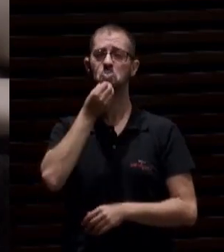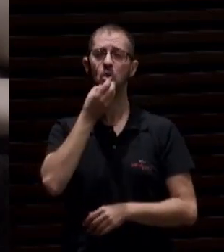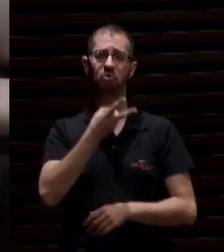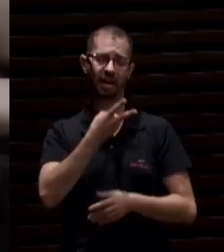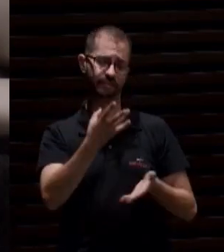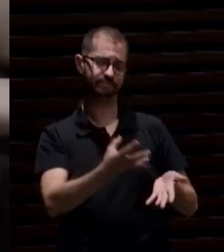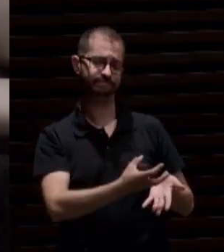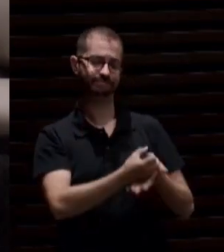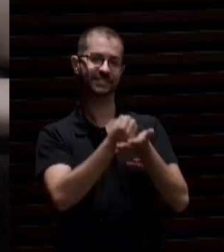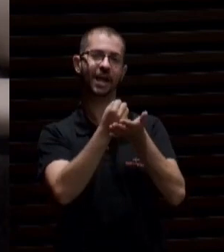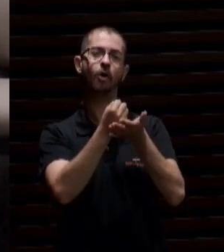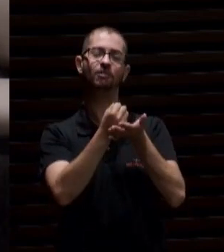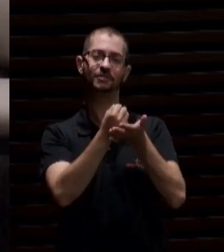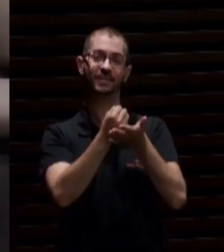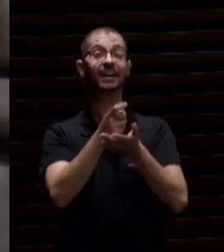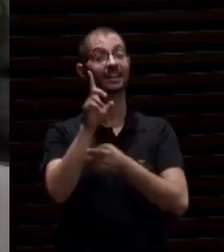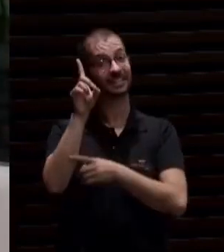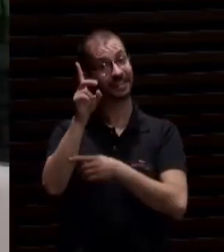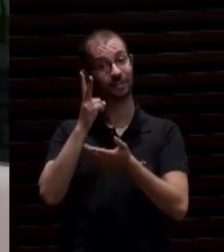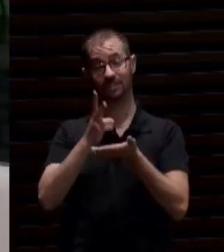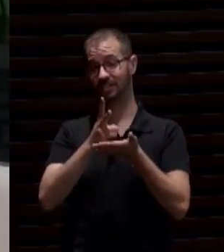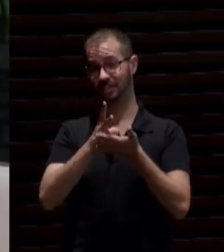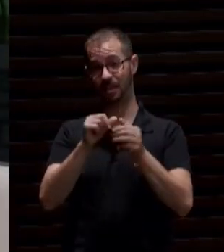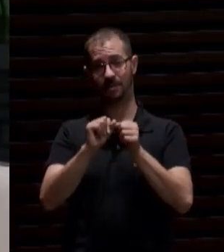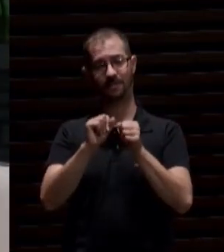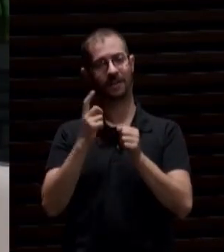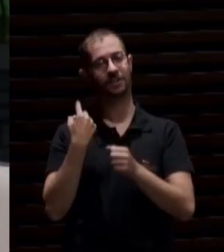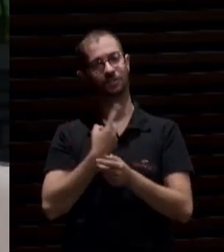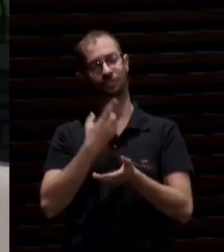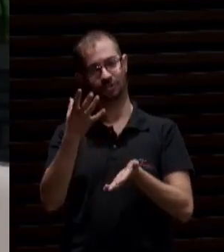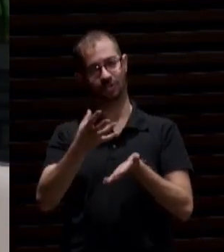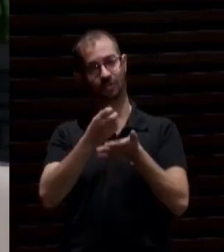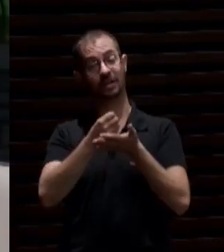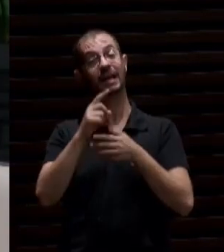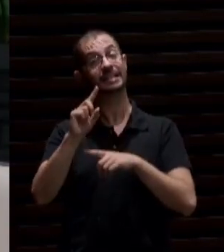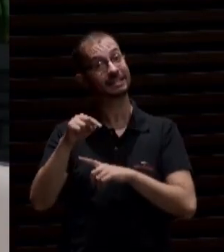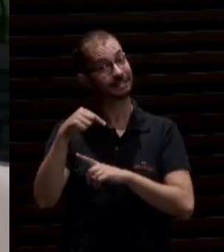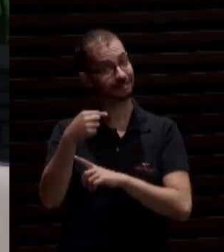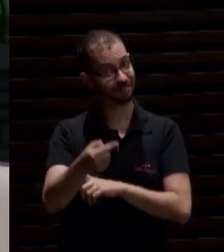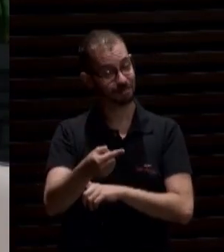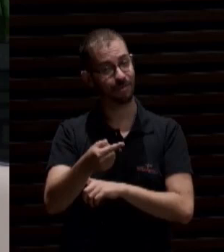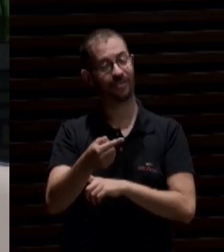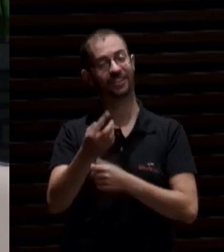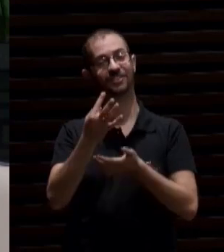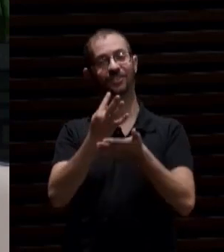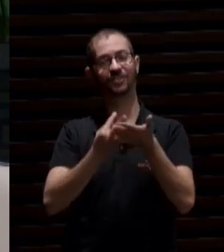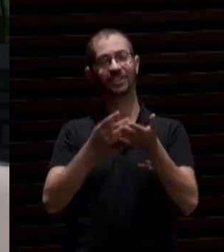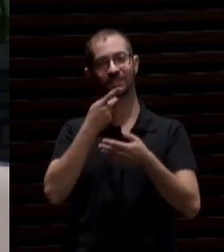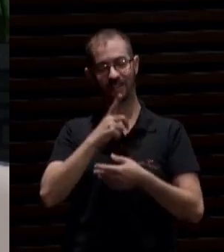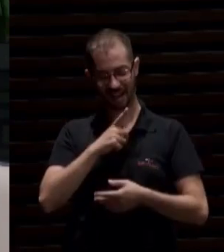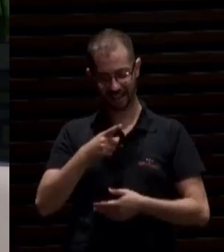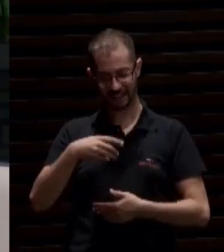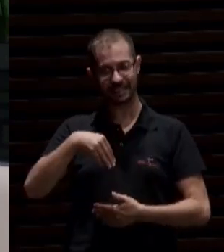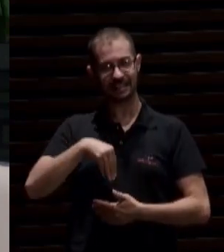resgata, assim como sempre faz conosco em épocas de sofrimento e dor. Logo em seguida, o texto diz que no ventre do abismo,